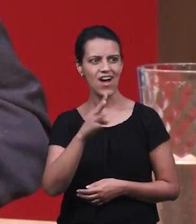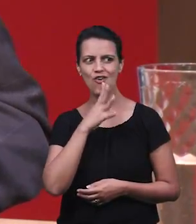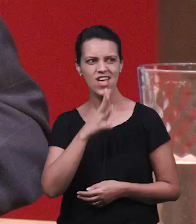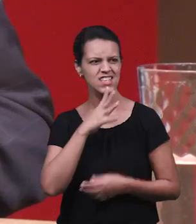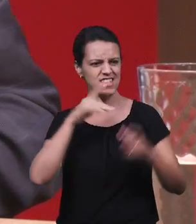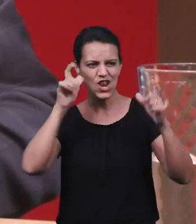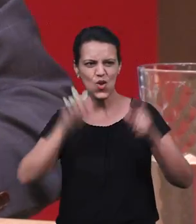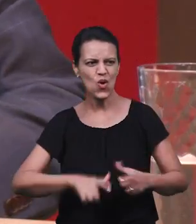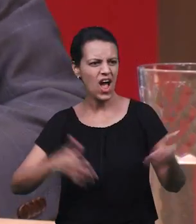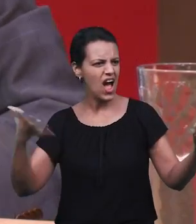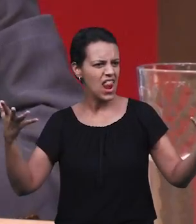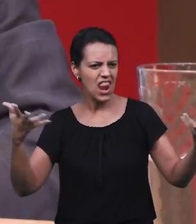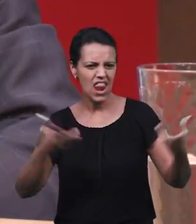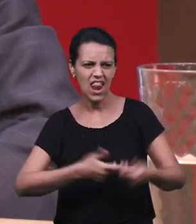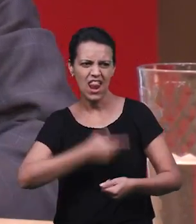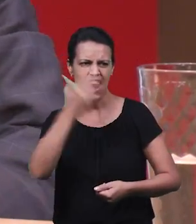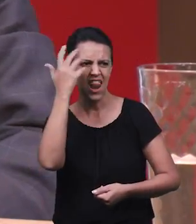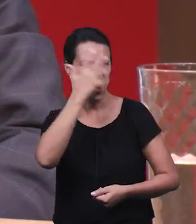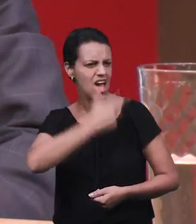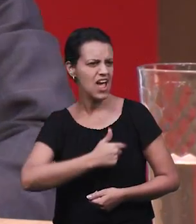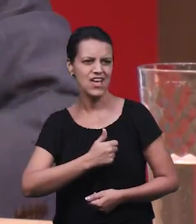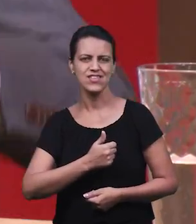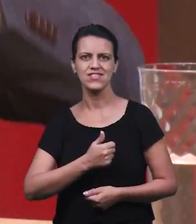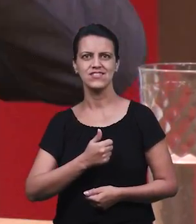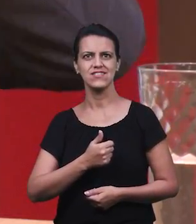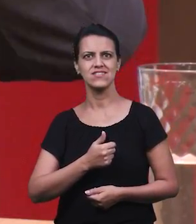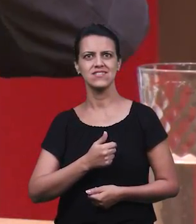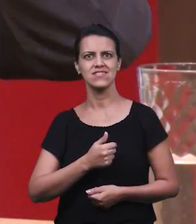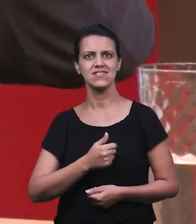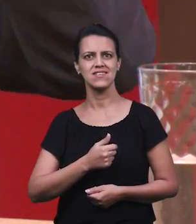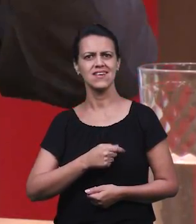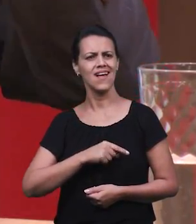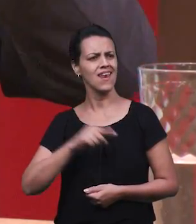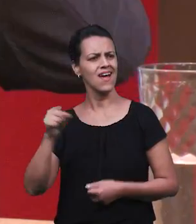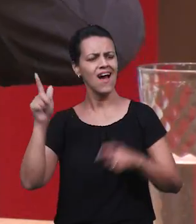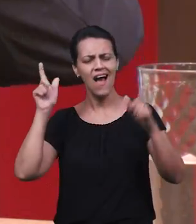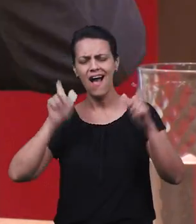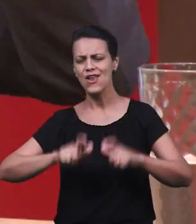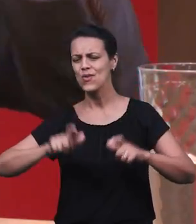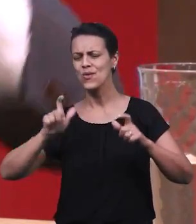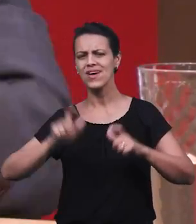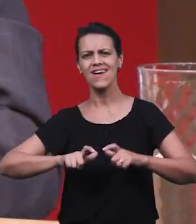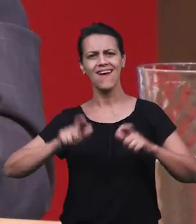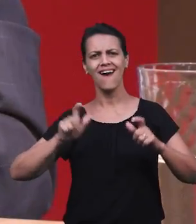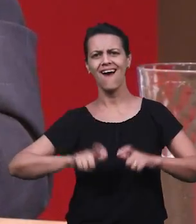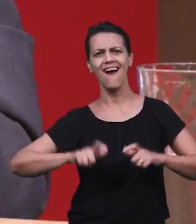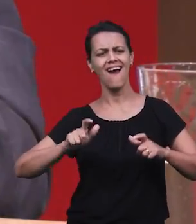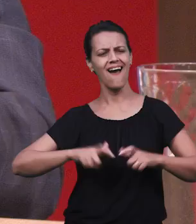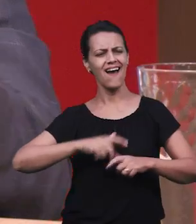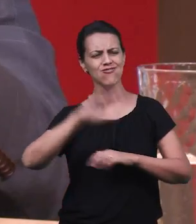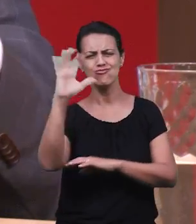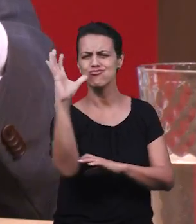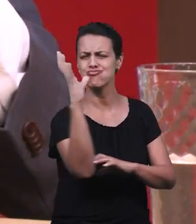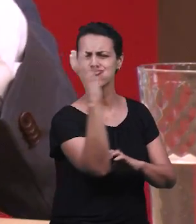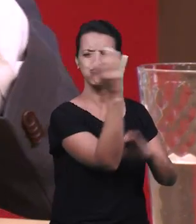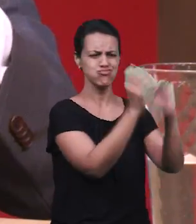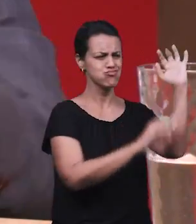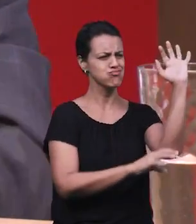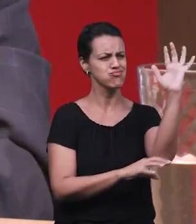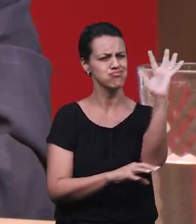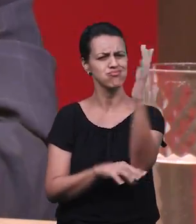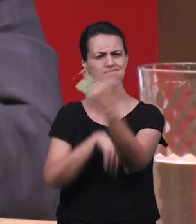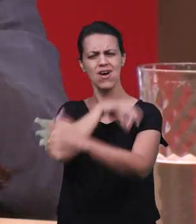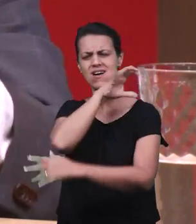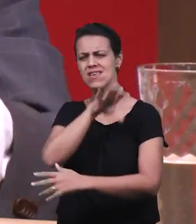conhecer um lugar belíssimo. Olha, é uma reserva